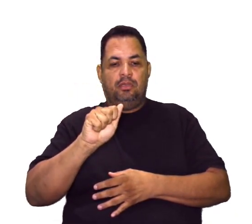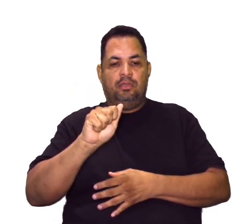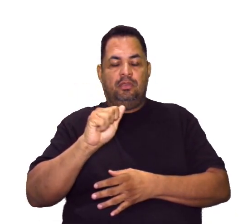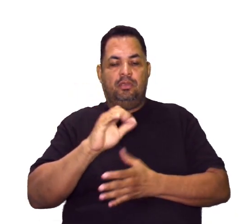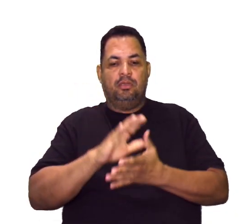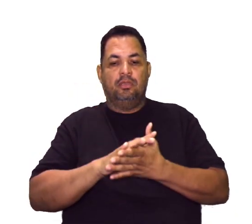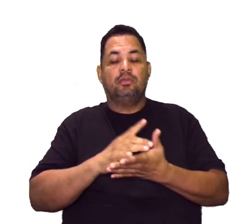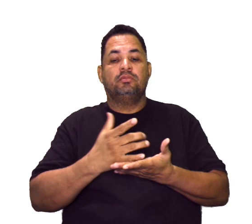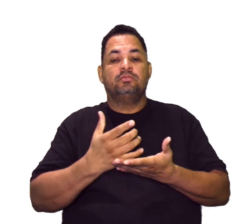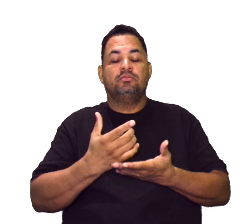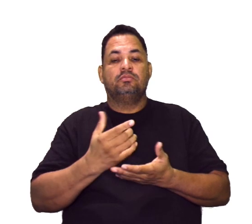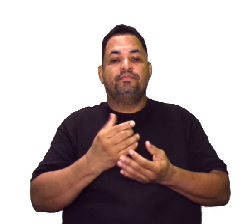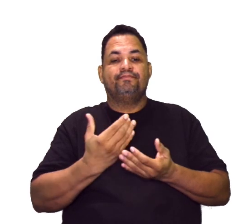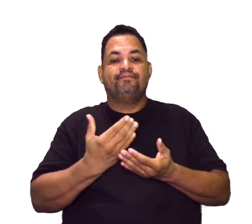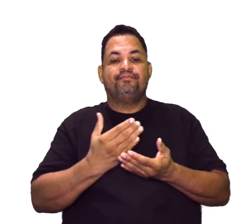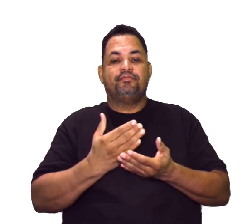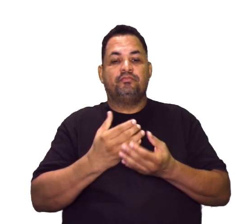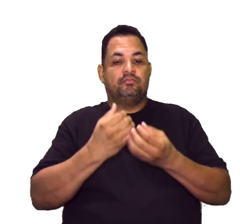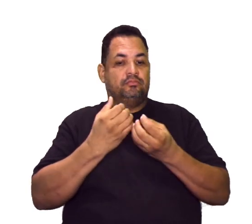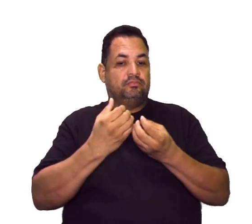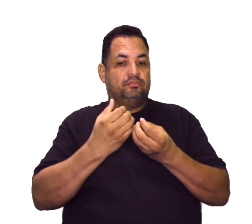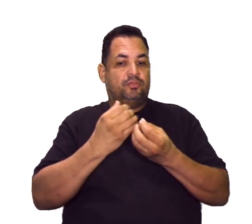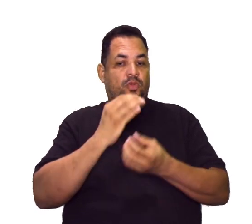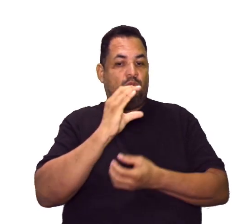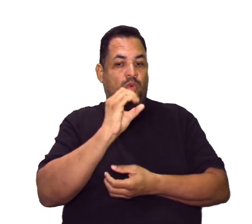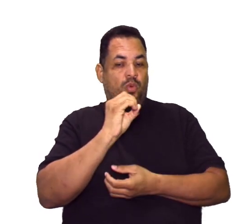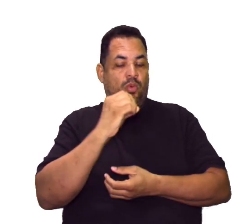o oxigênio